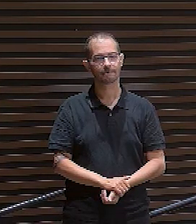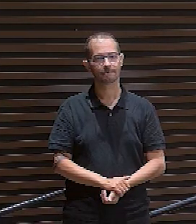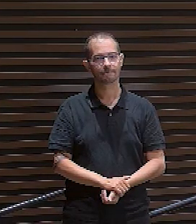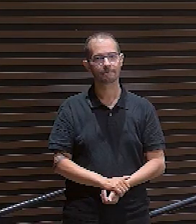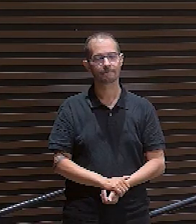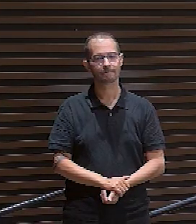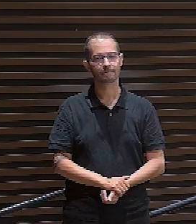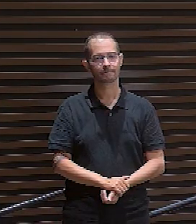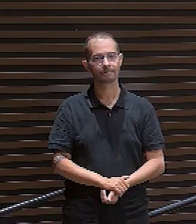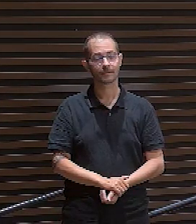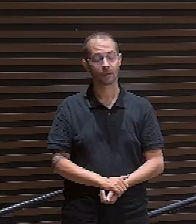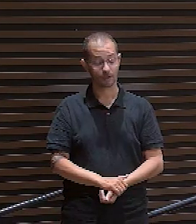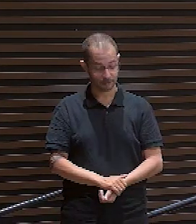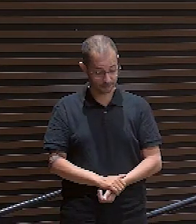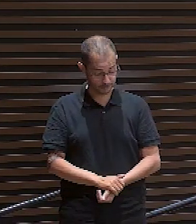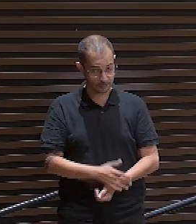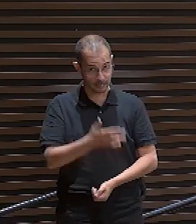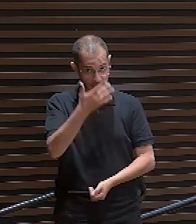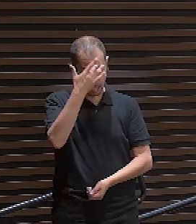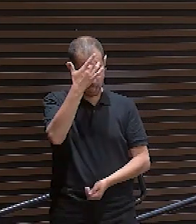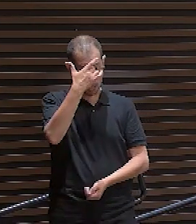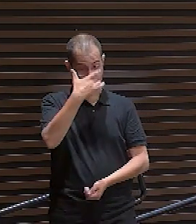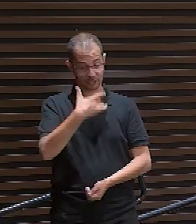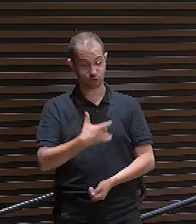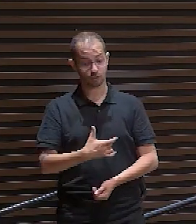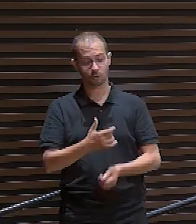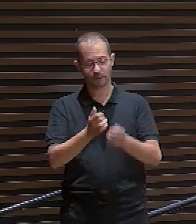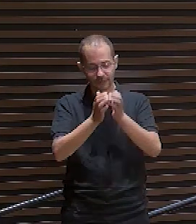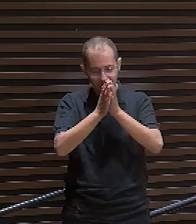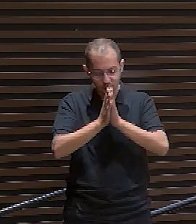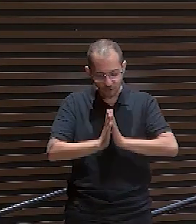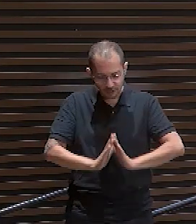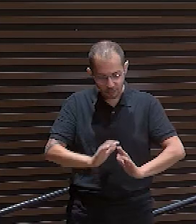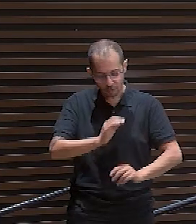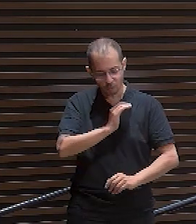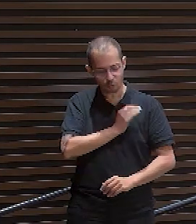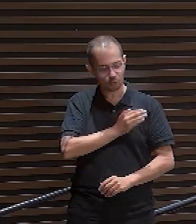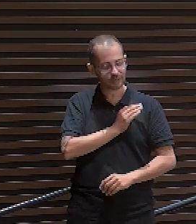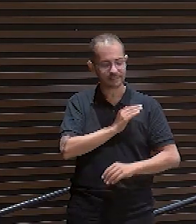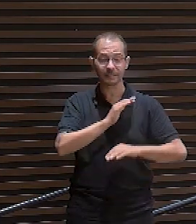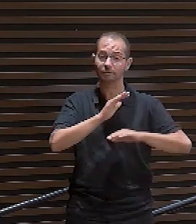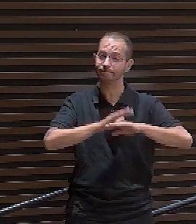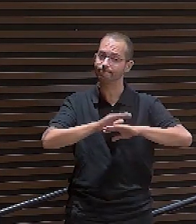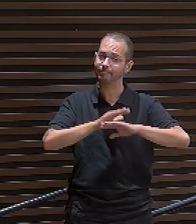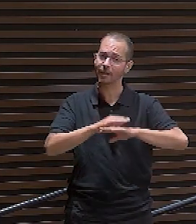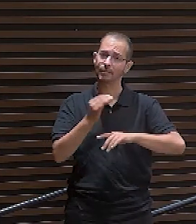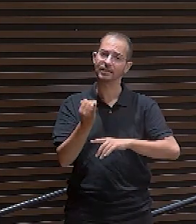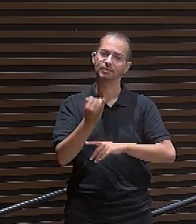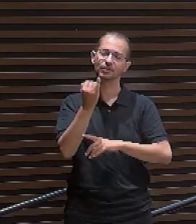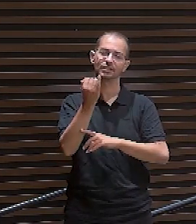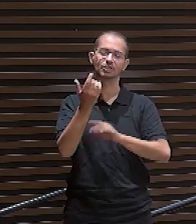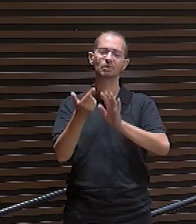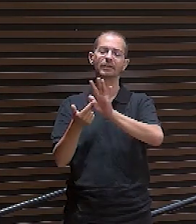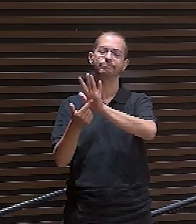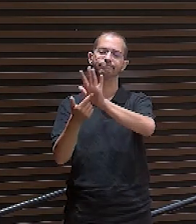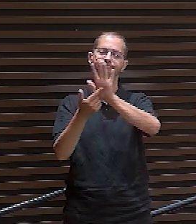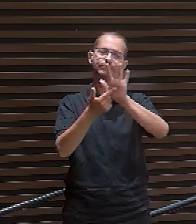O coração do adorador é muito mais importante do que a apresentação externa.